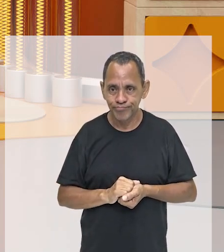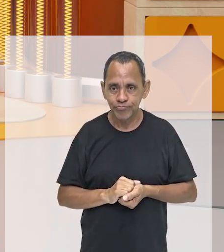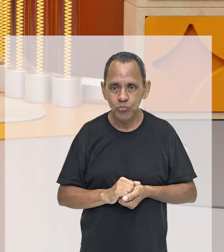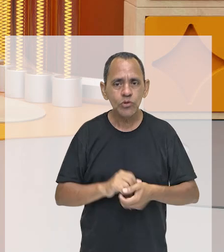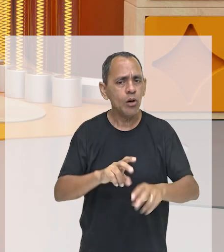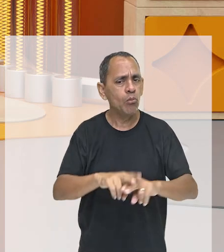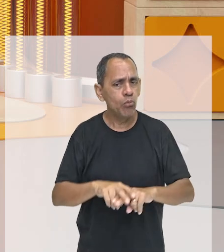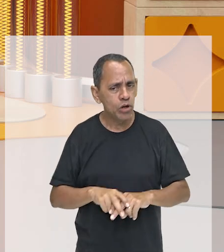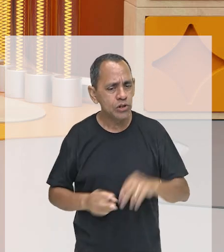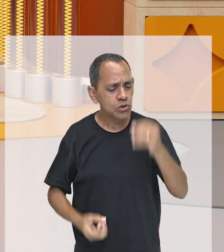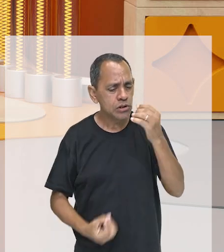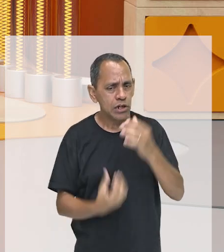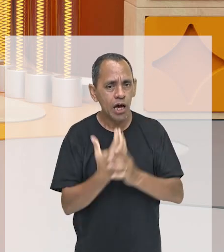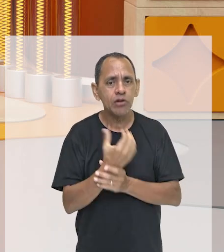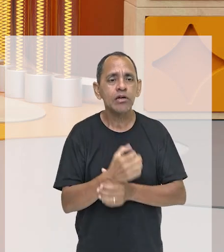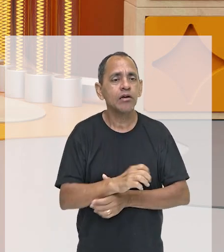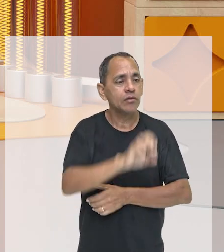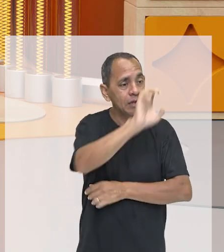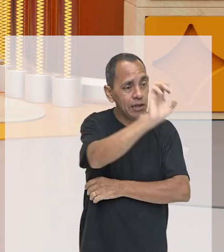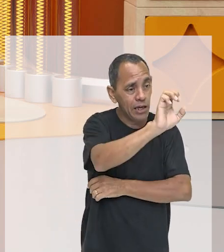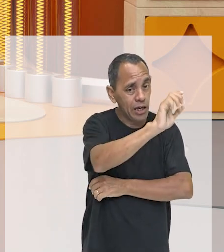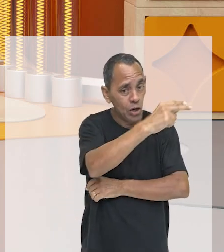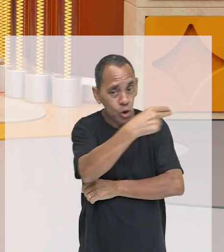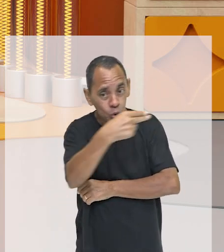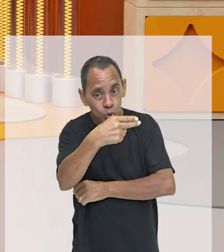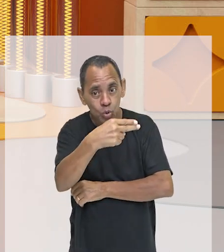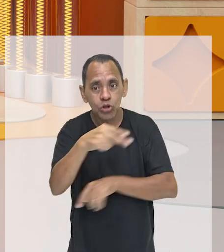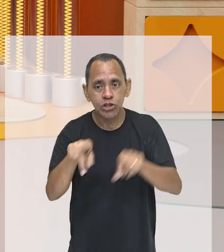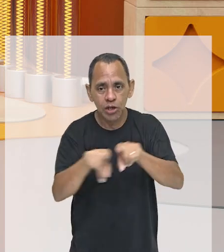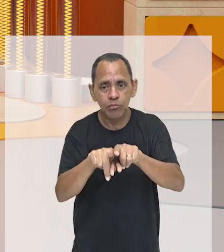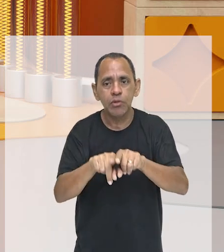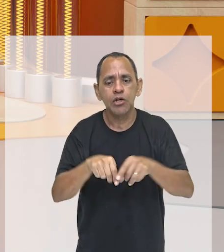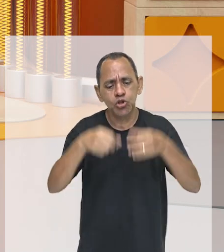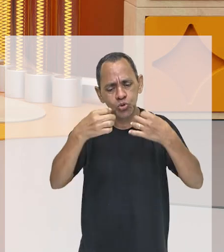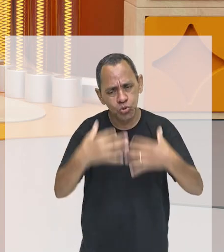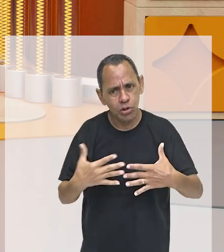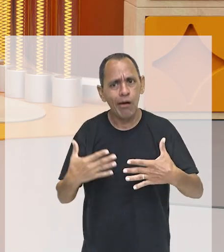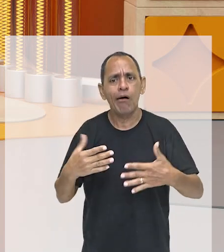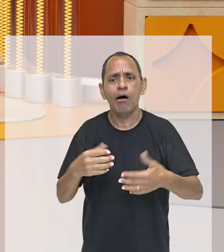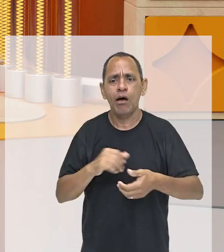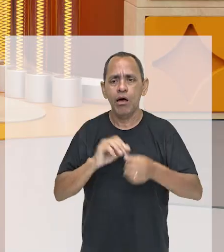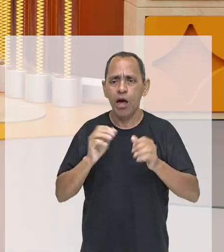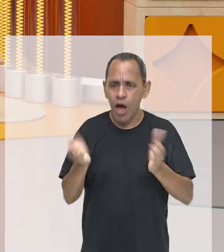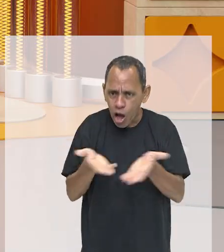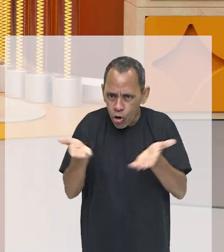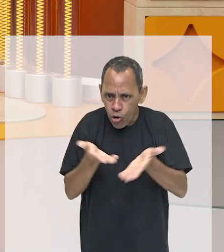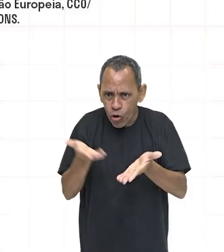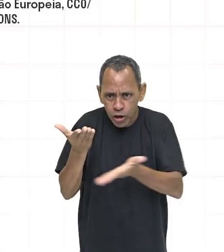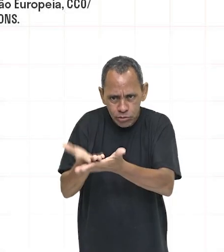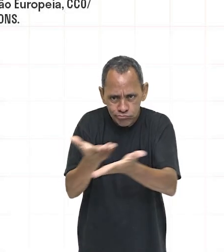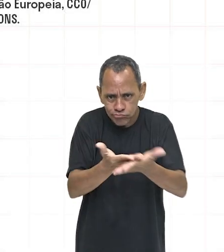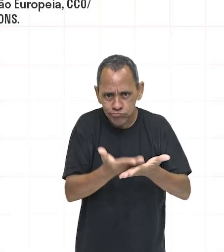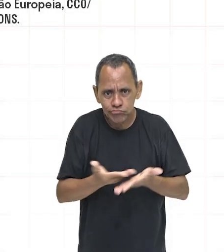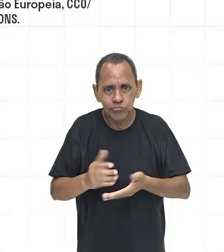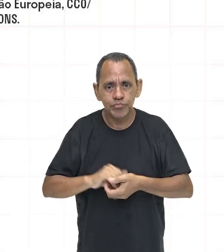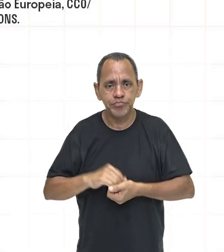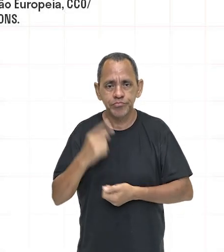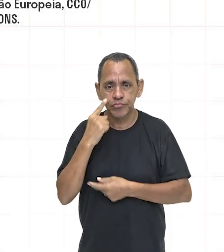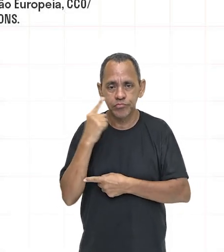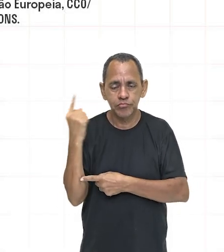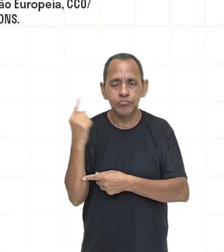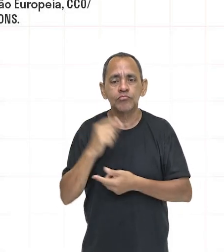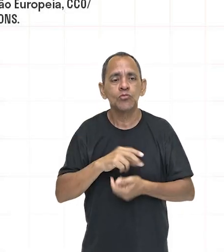cena o quê? O euro. E é isso que nós iremos estudar em relação aí à União Europeia. Então, olha só. A